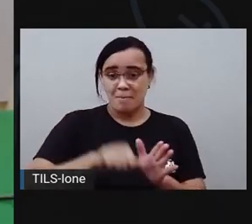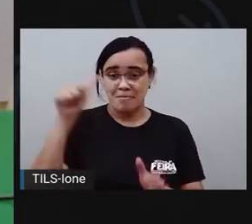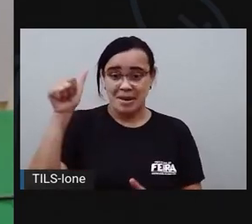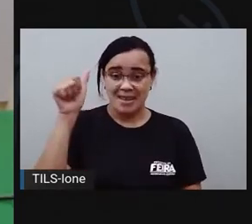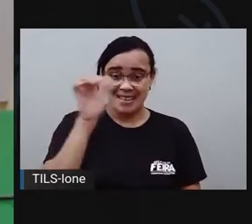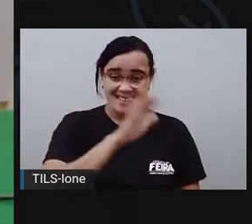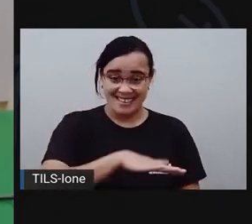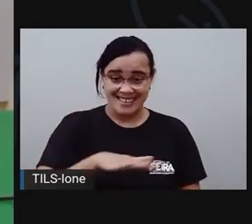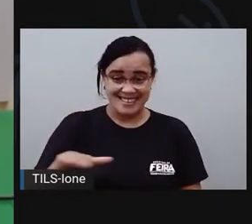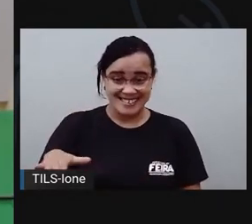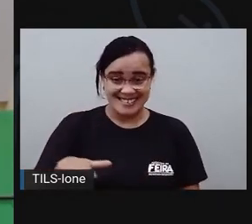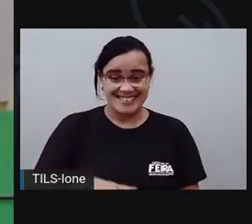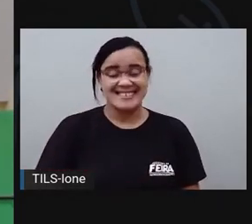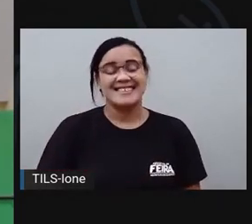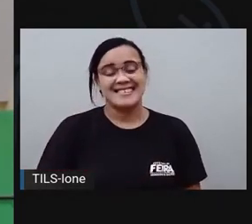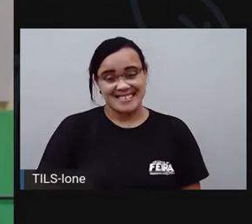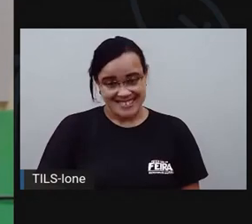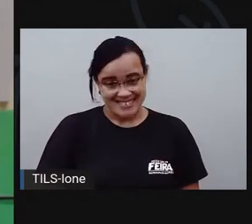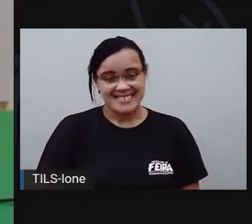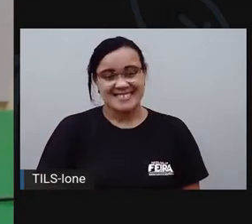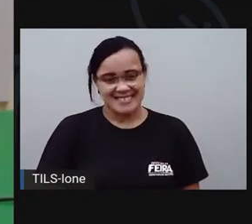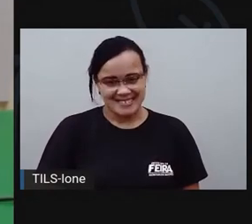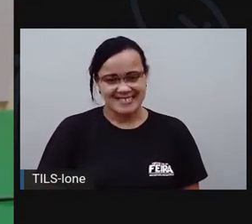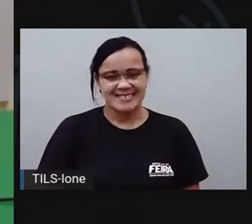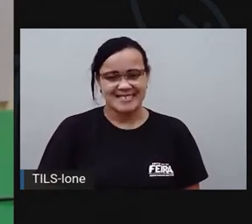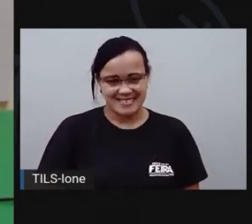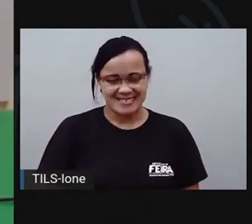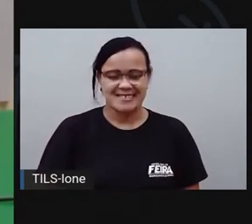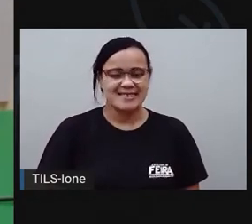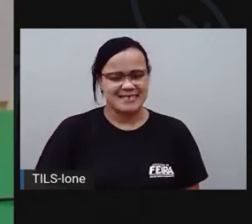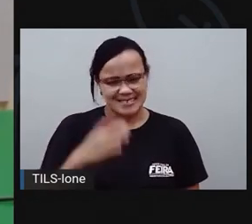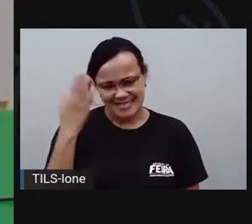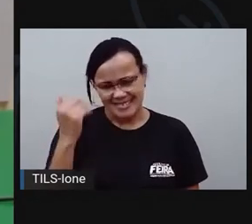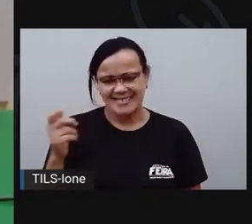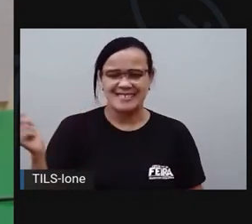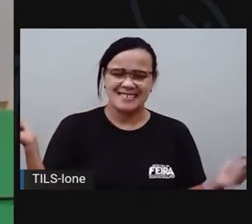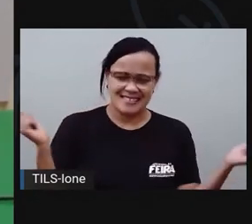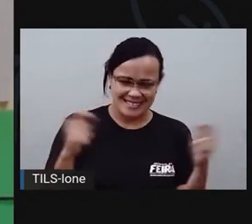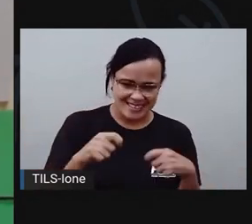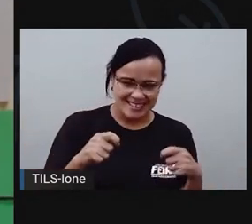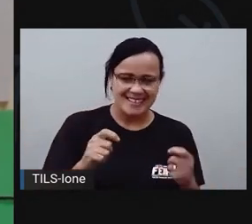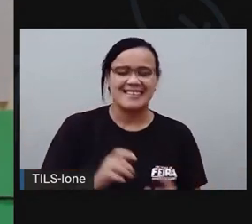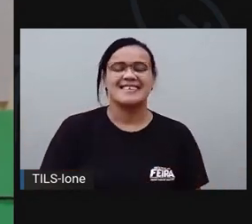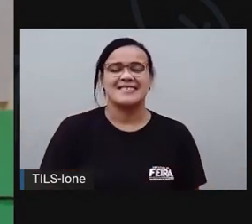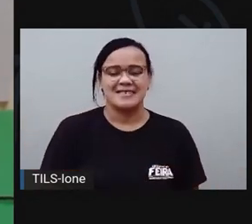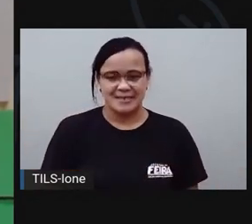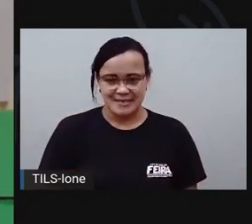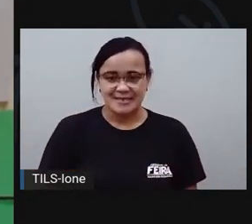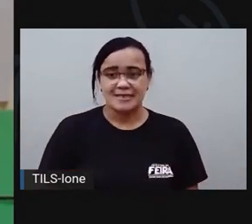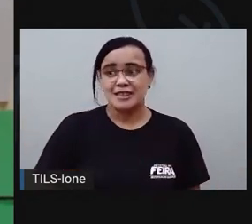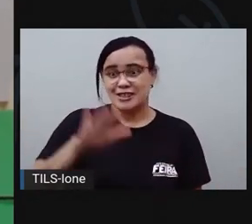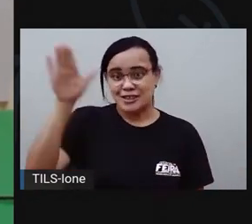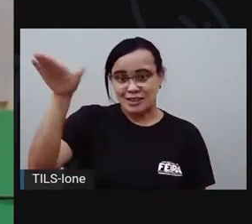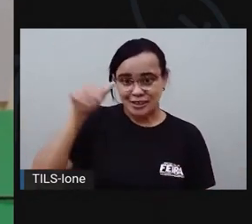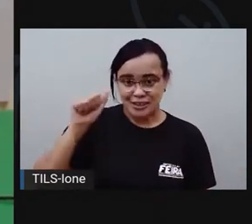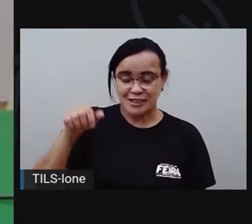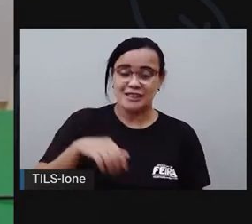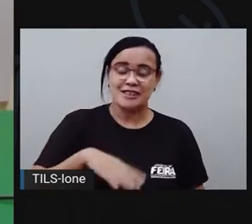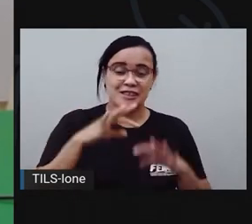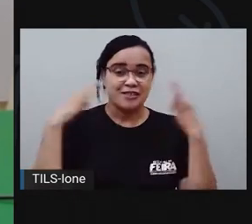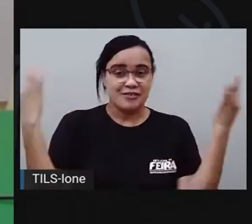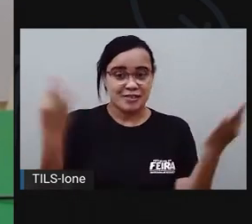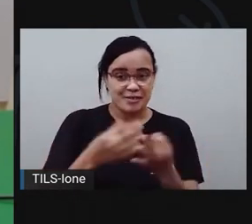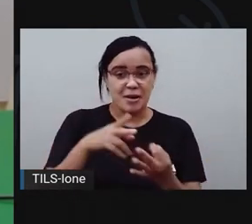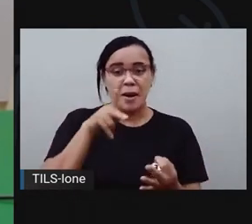Pede ajuda a mamãe e papai, que eles com certeza devem saber fazer isso. Se eles não souberem, chama eles para assistirem a